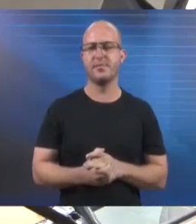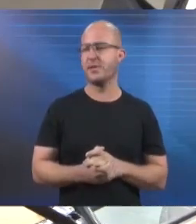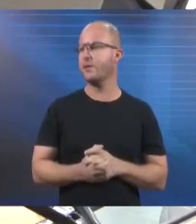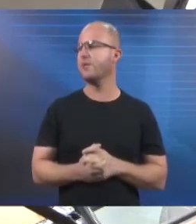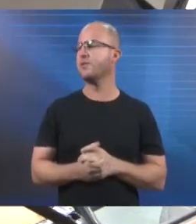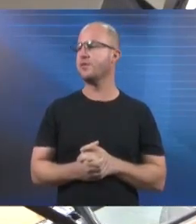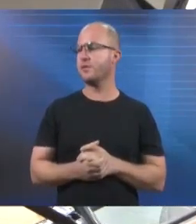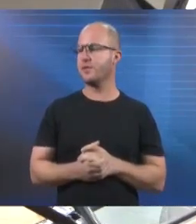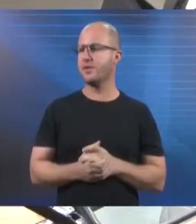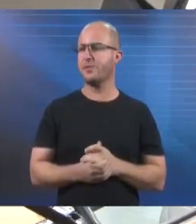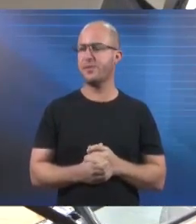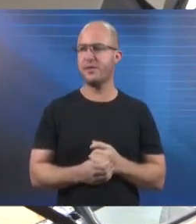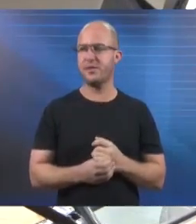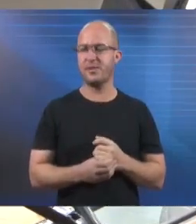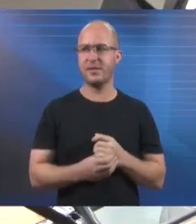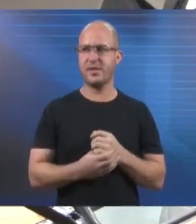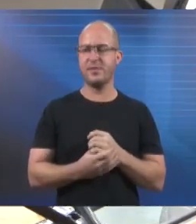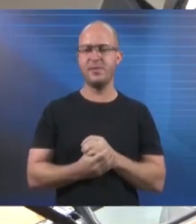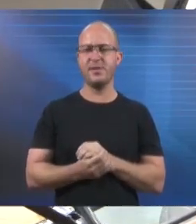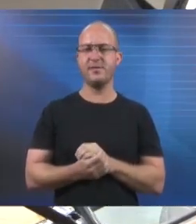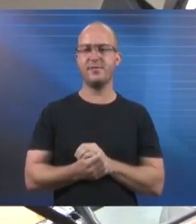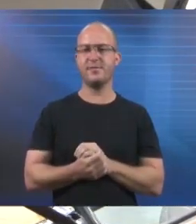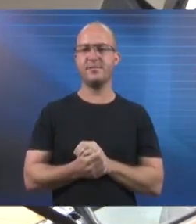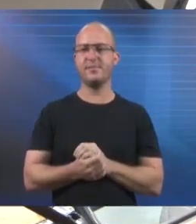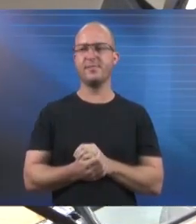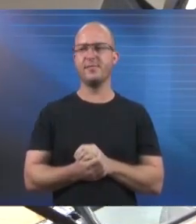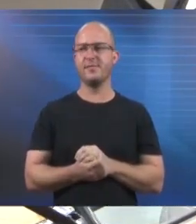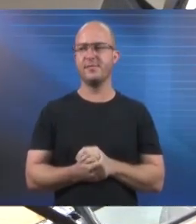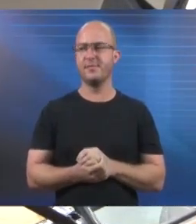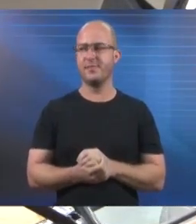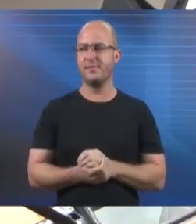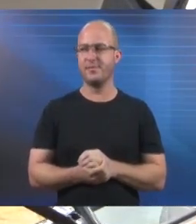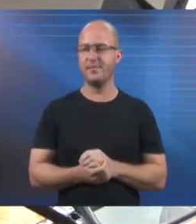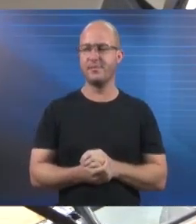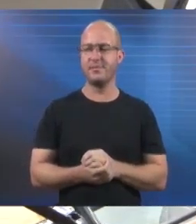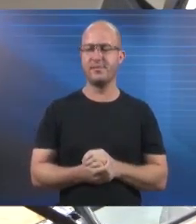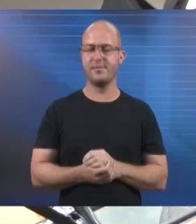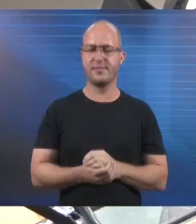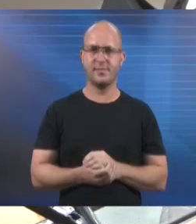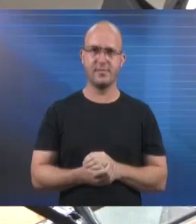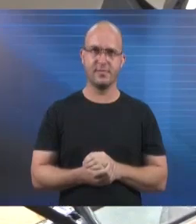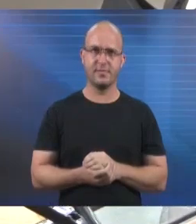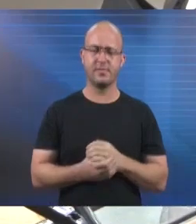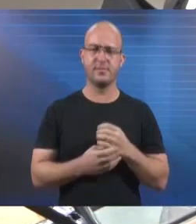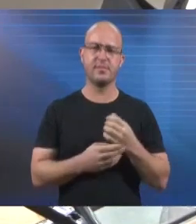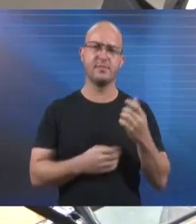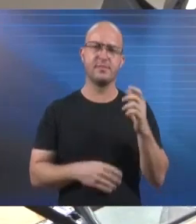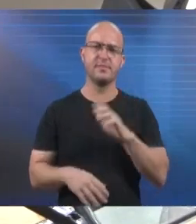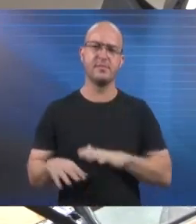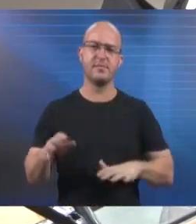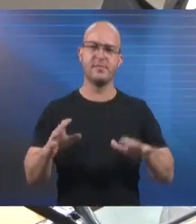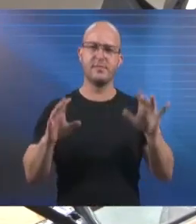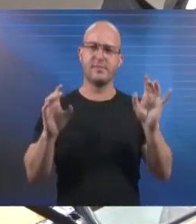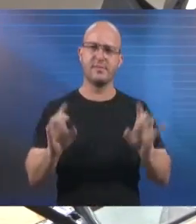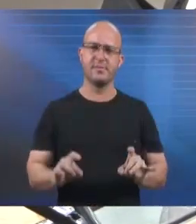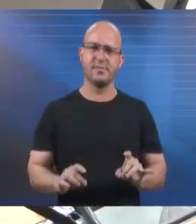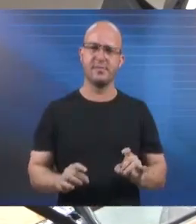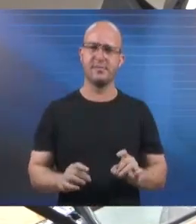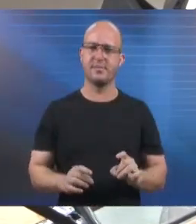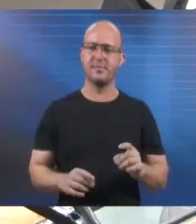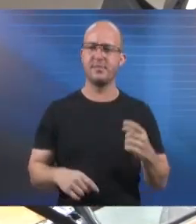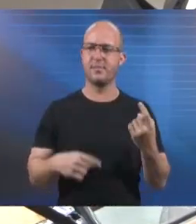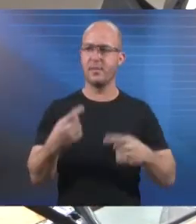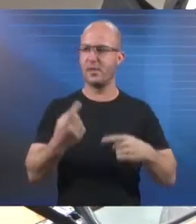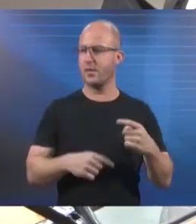partes houve e repito fica muito parecido que houve todo um cuidado especial para deixar essa